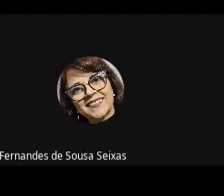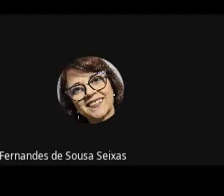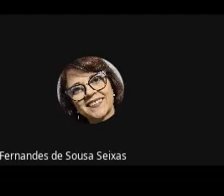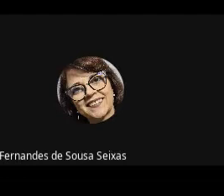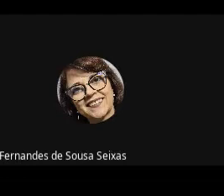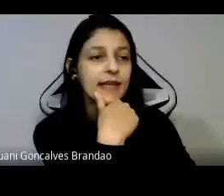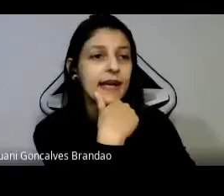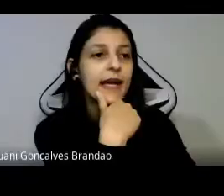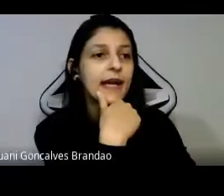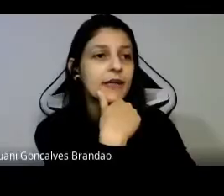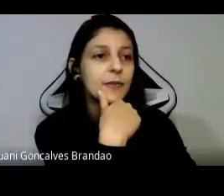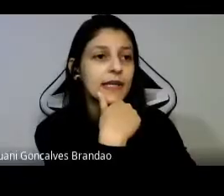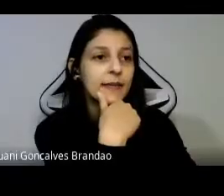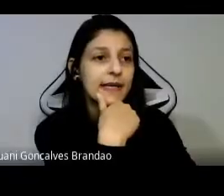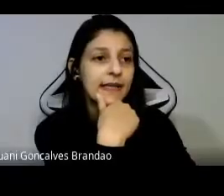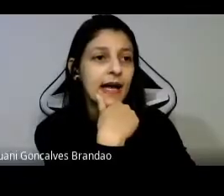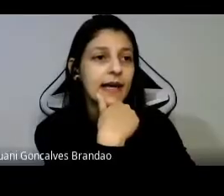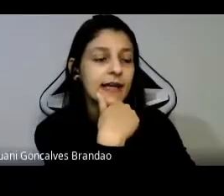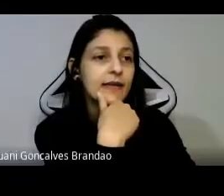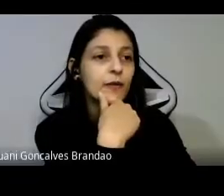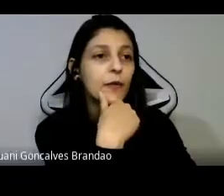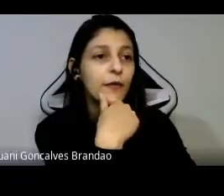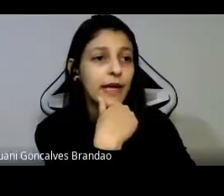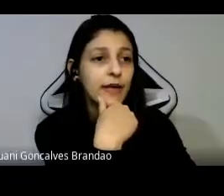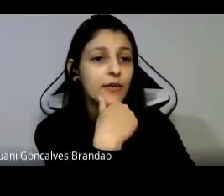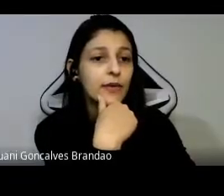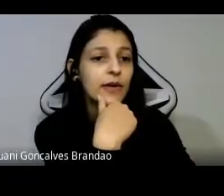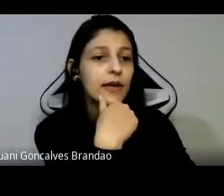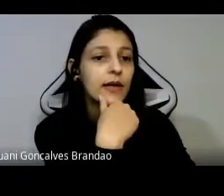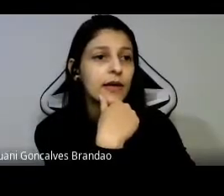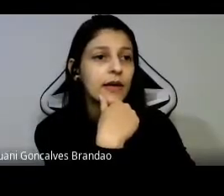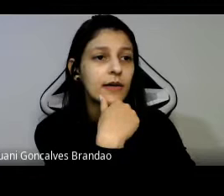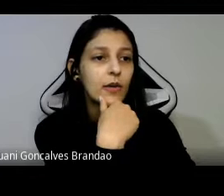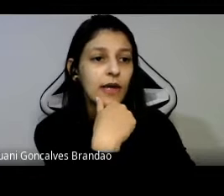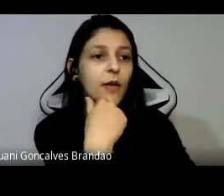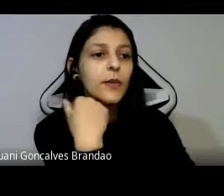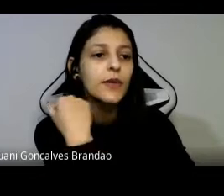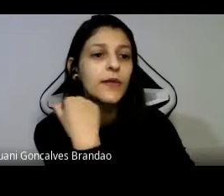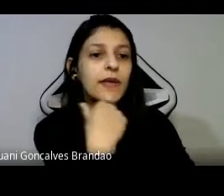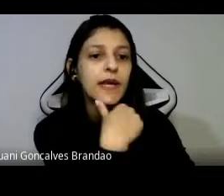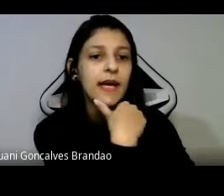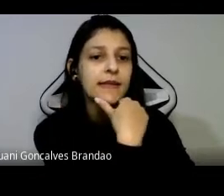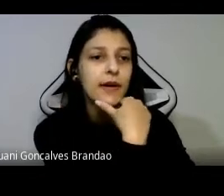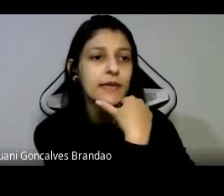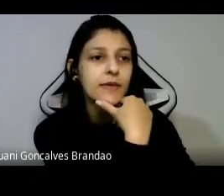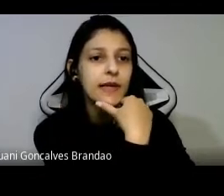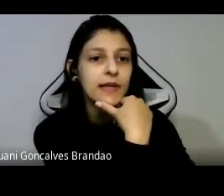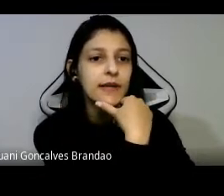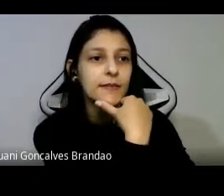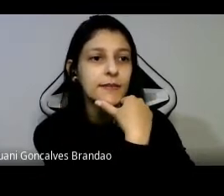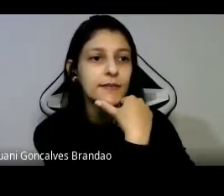Vocês conseguiram entender, de maneira mais clara a questão do movimento? Ou tem alguma dúvida em relação a